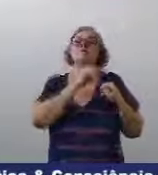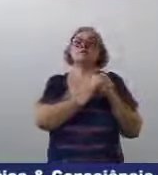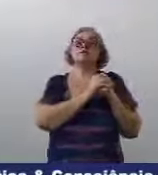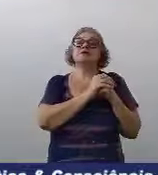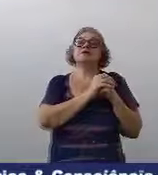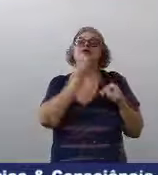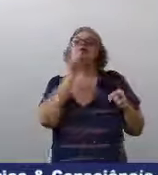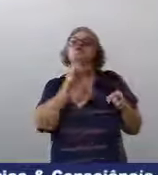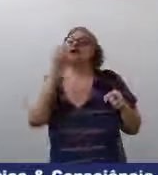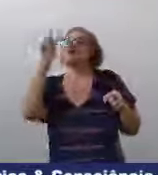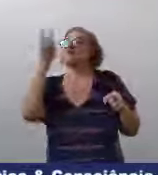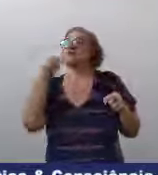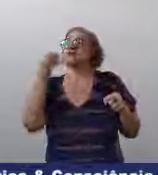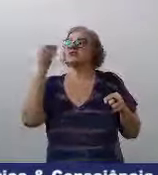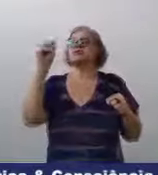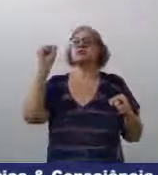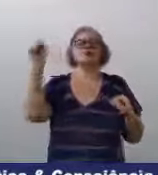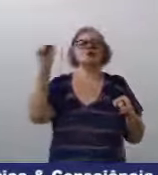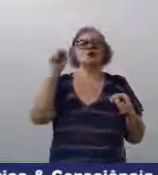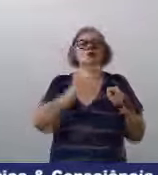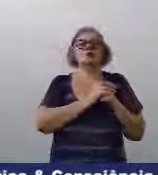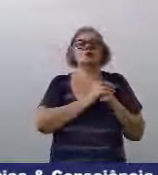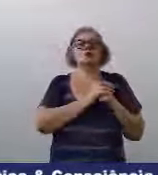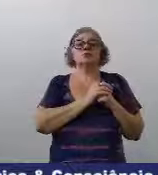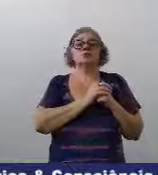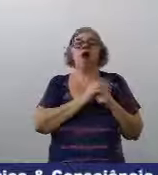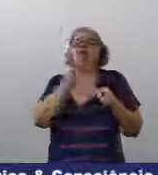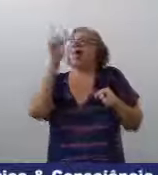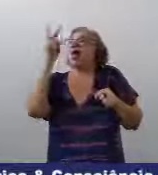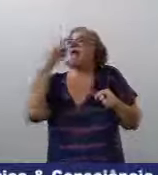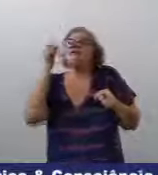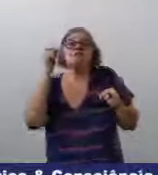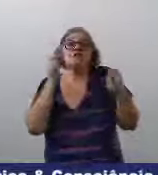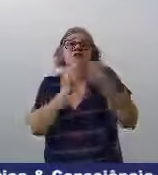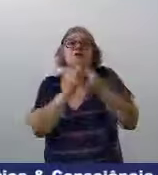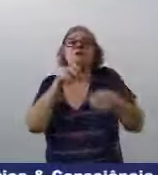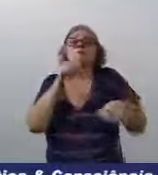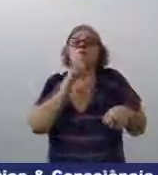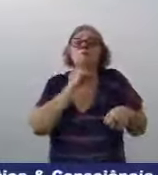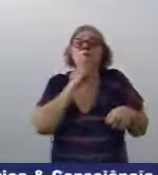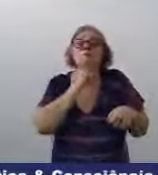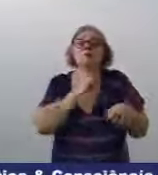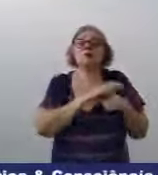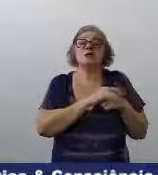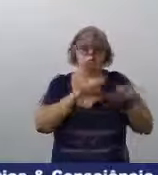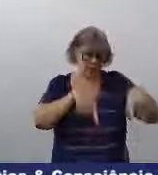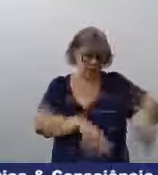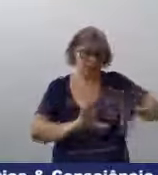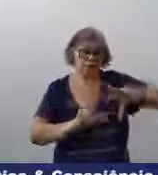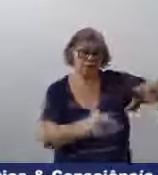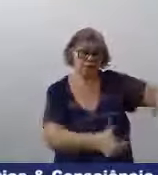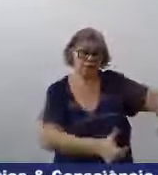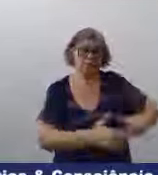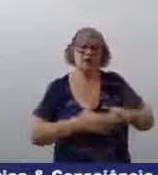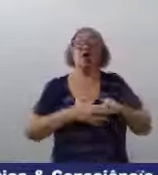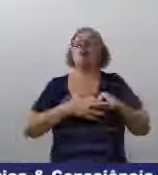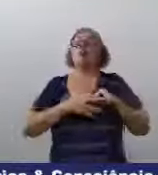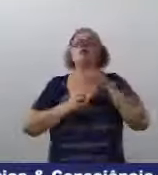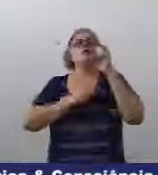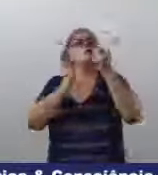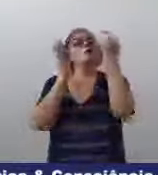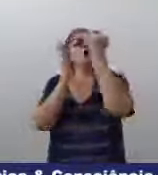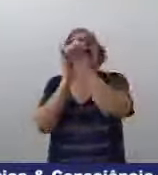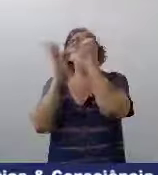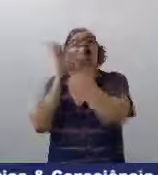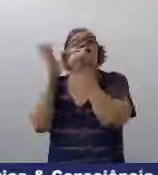envelhece, por exemplo, 15 segundos. Esperamos passar 15 segundos. As pessoas estão 15 segundos mais velhas aí. As que estão aqui na Terra